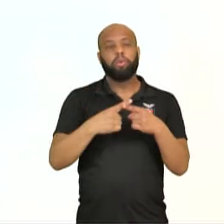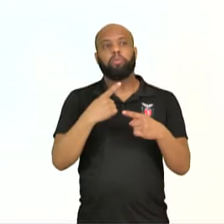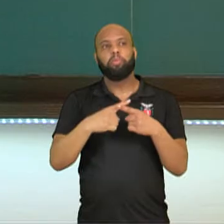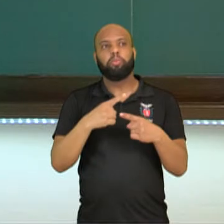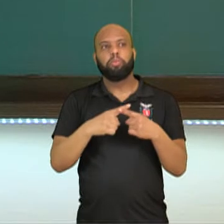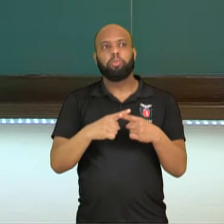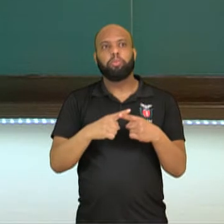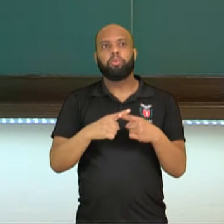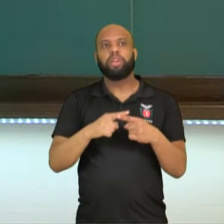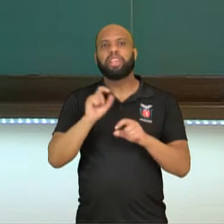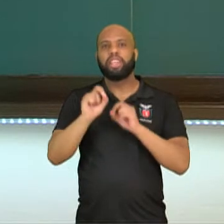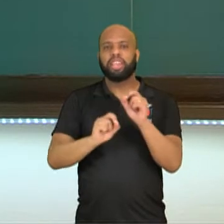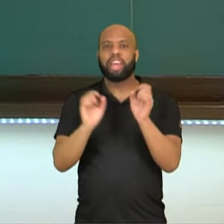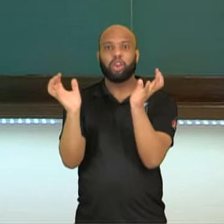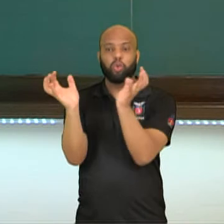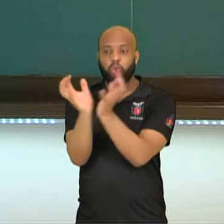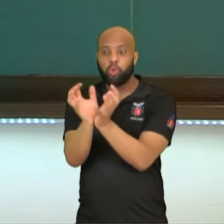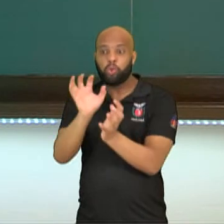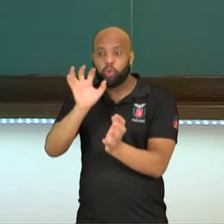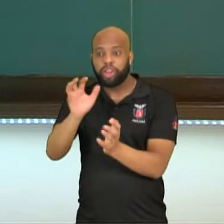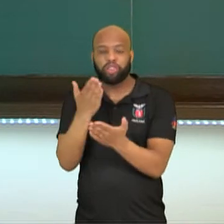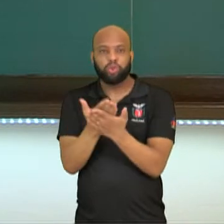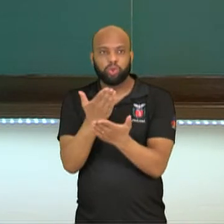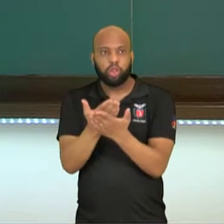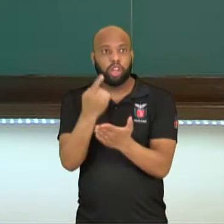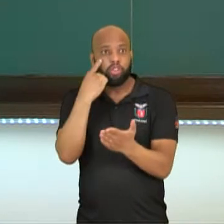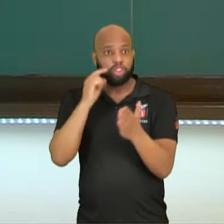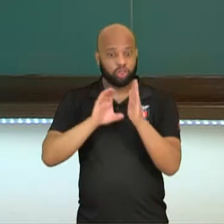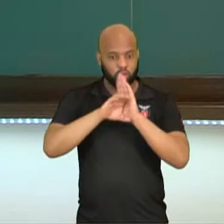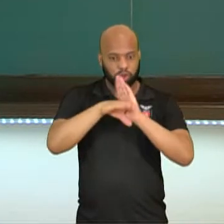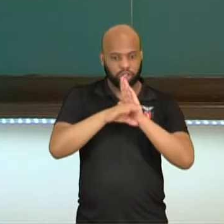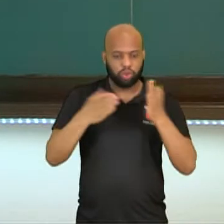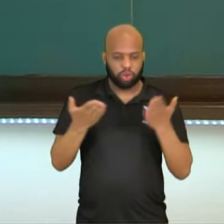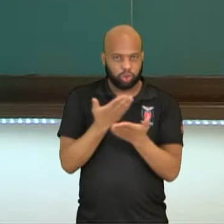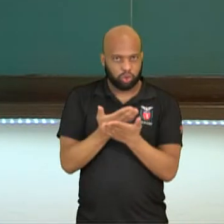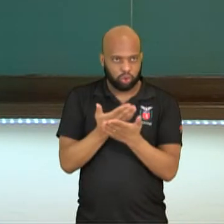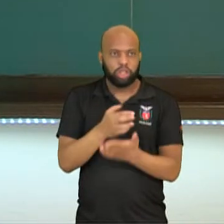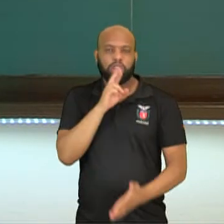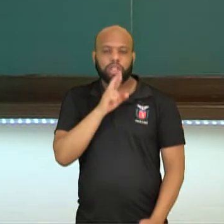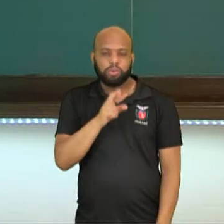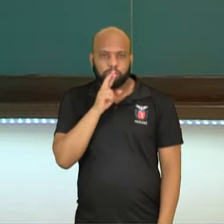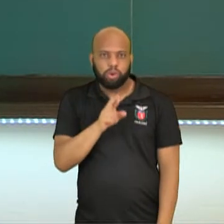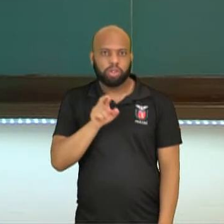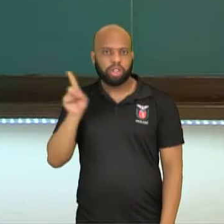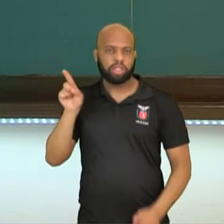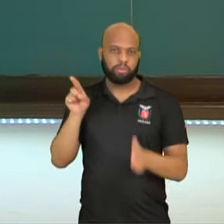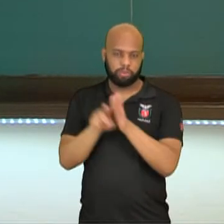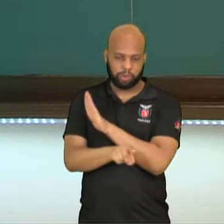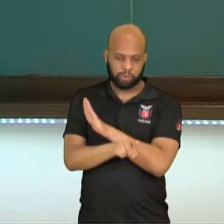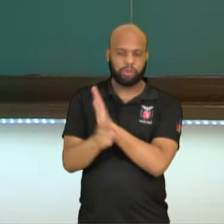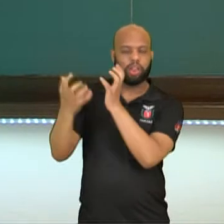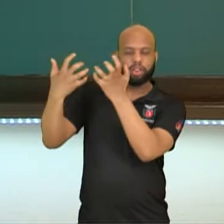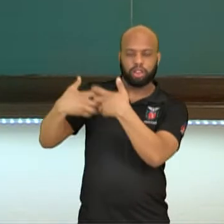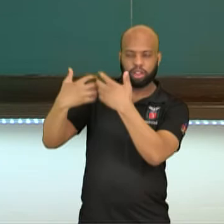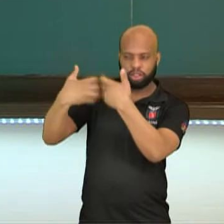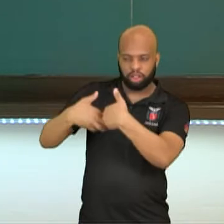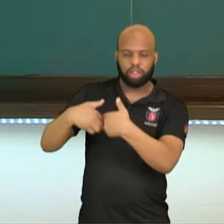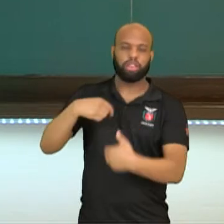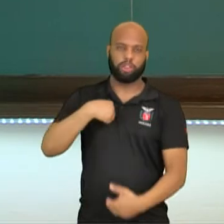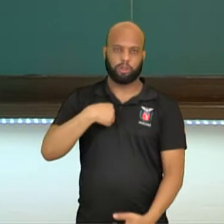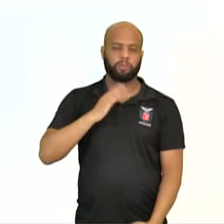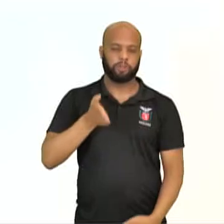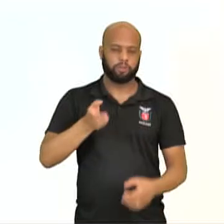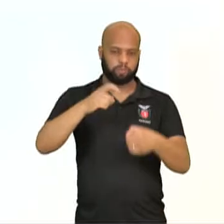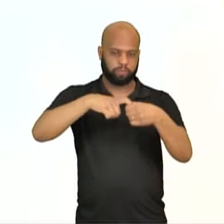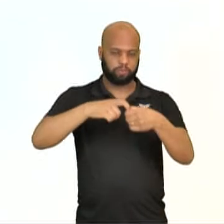Es heterogenérica. Observem o conceito que foi dado em sala de aula e responda essa questão. Vamos ver se você consegue